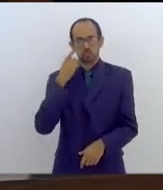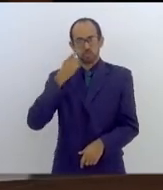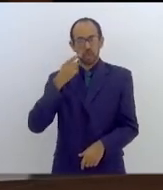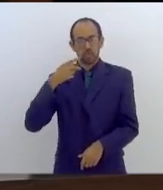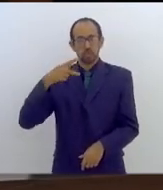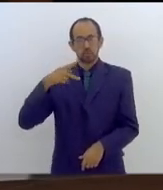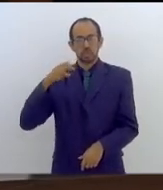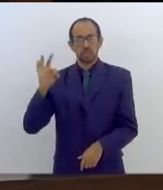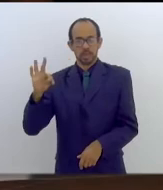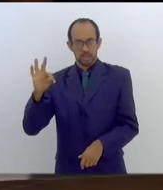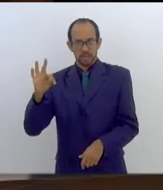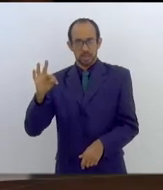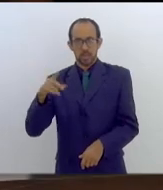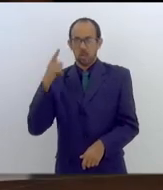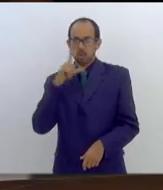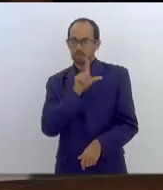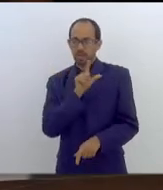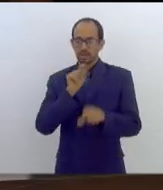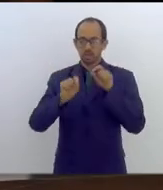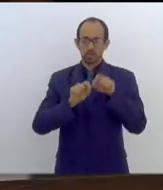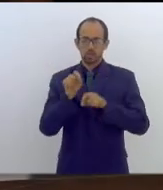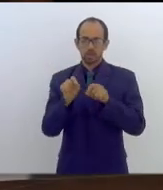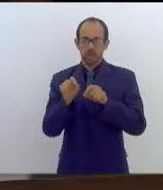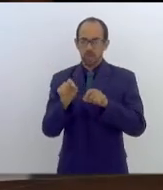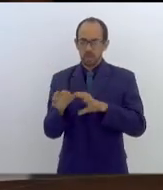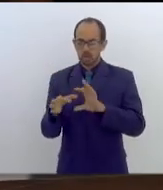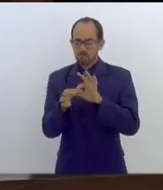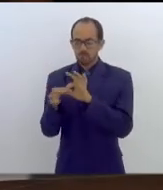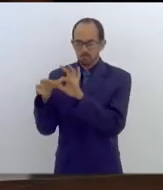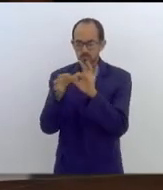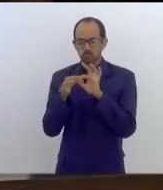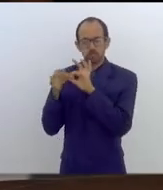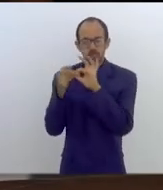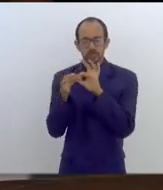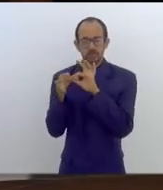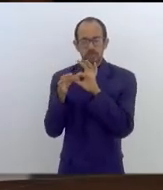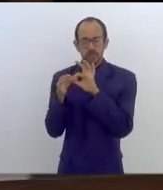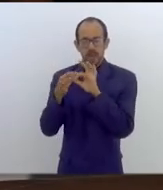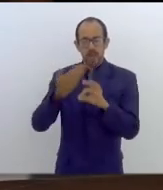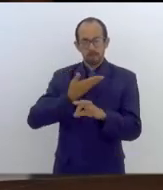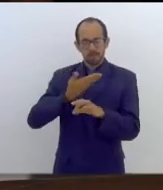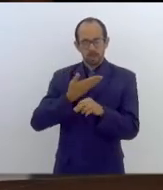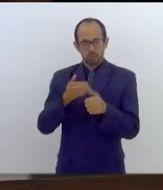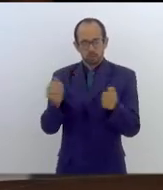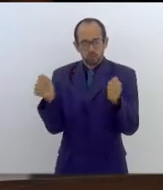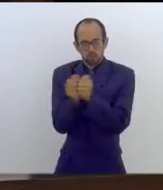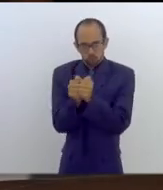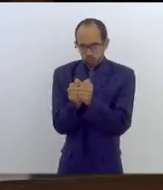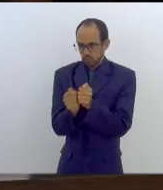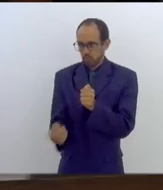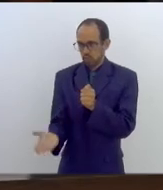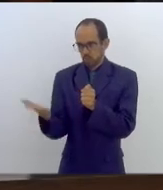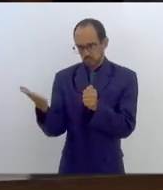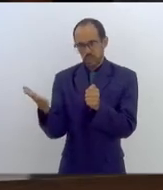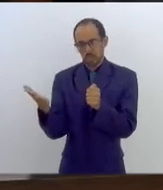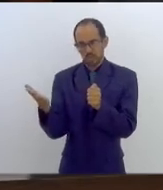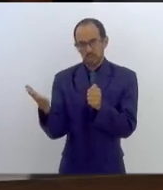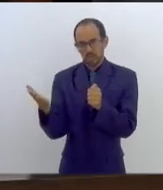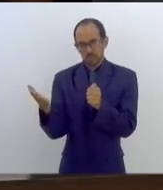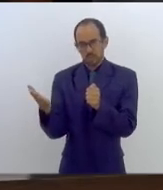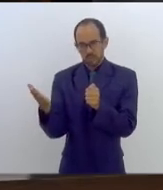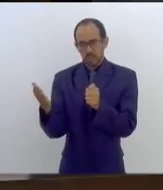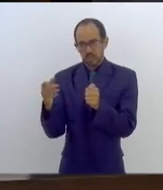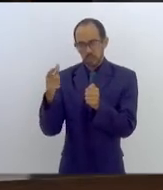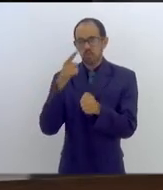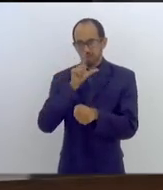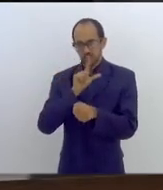consegue congregar tantos amigos a sua volta tornando-se o presidente